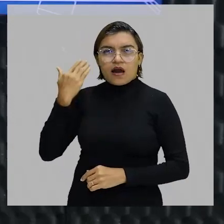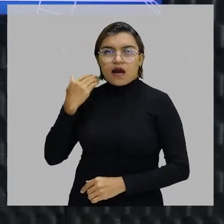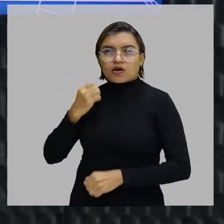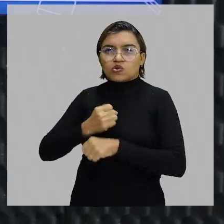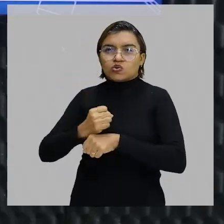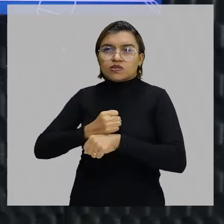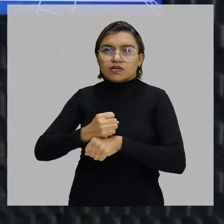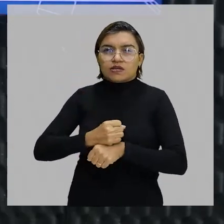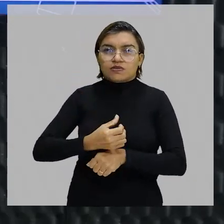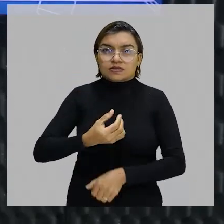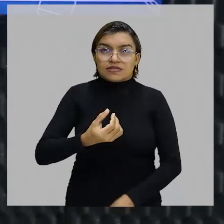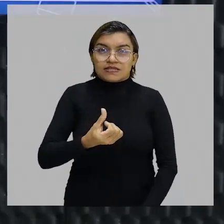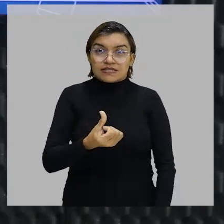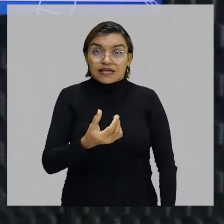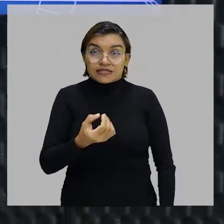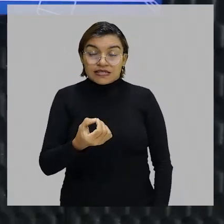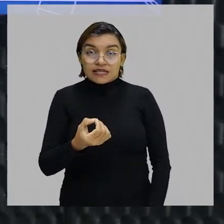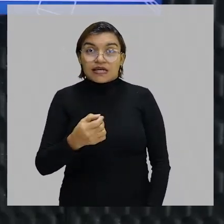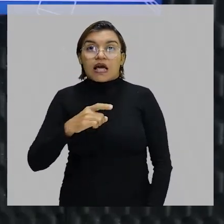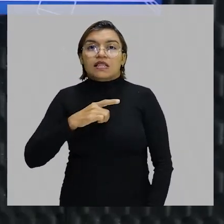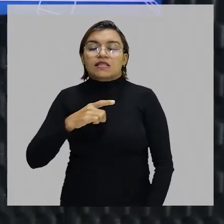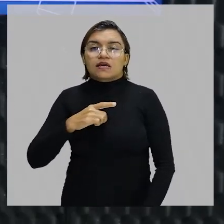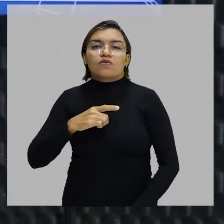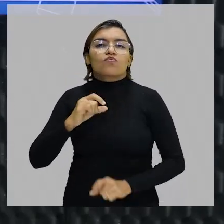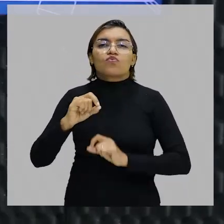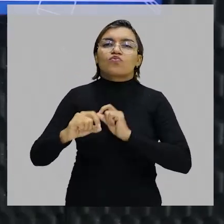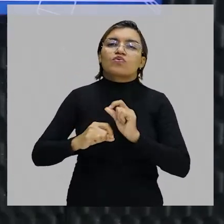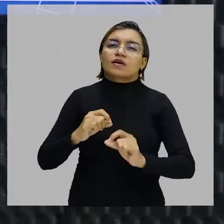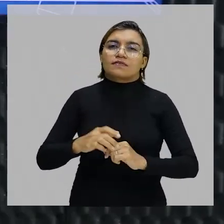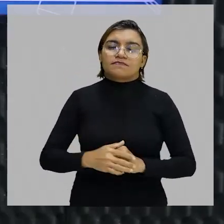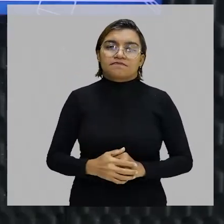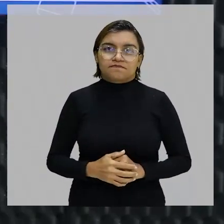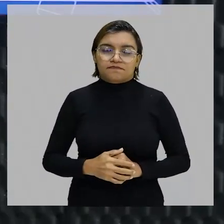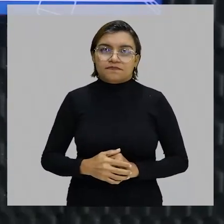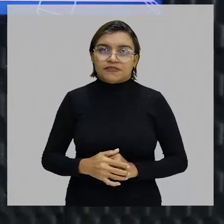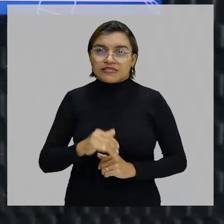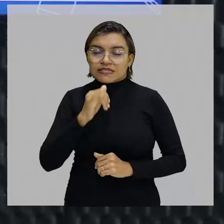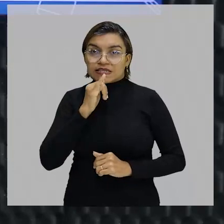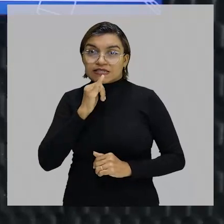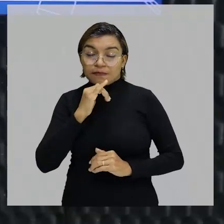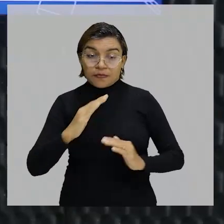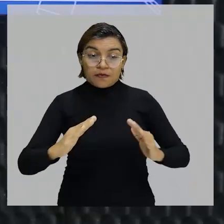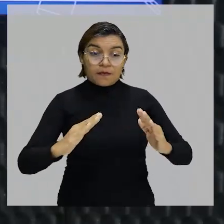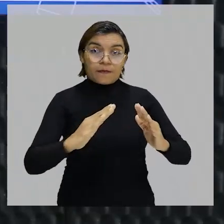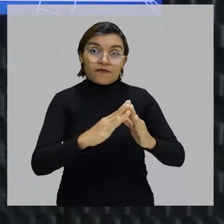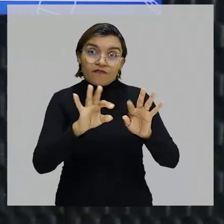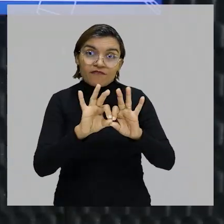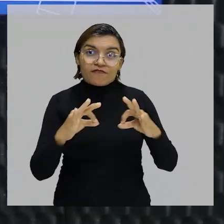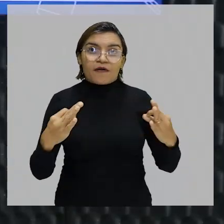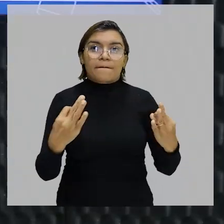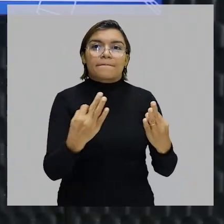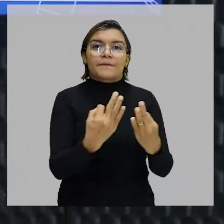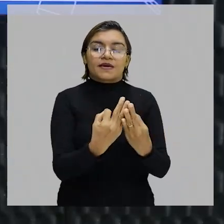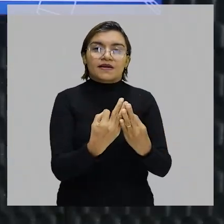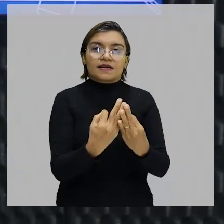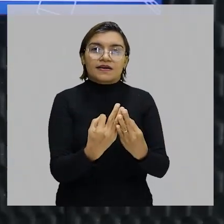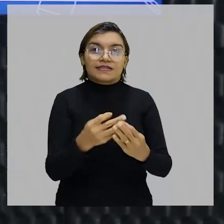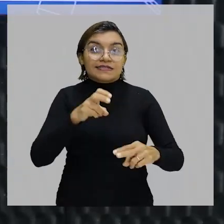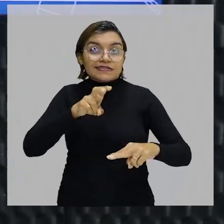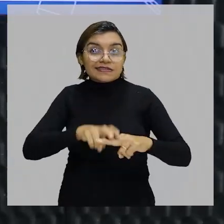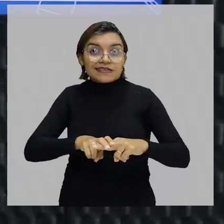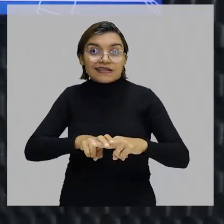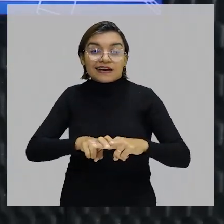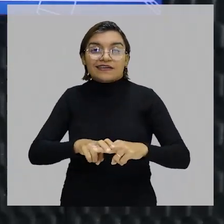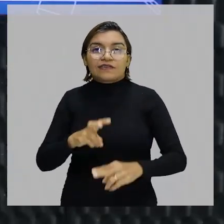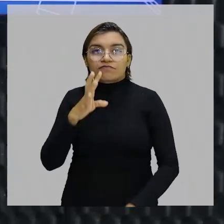TV aberta era literalmente o morador da casa. Toda a família sentava e ficava assistindo TV. Se a gente